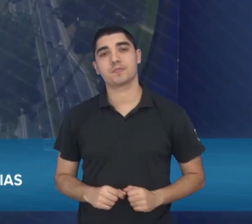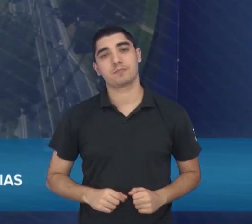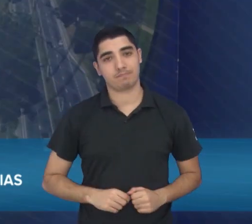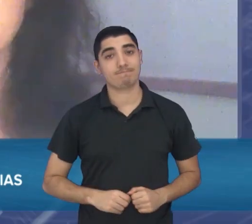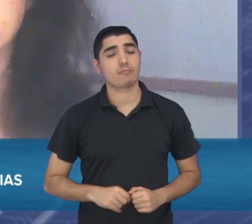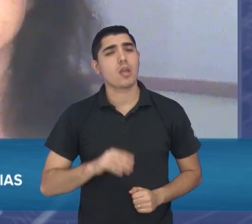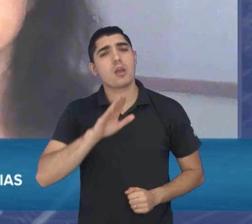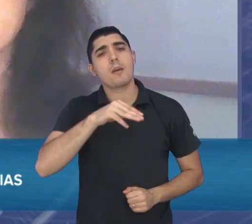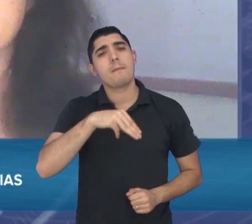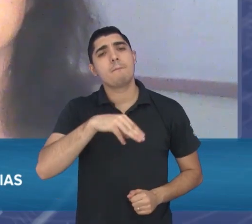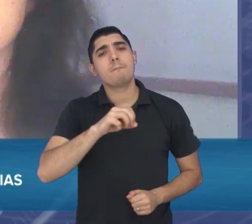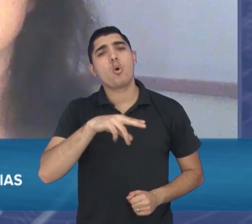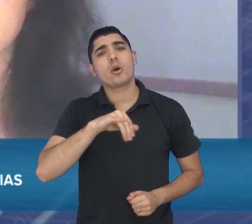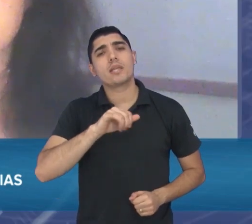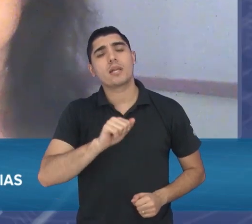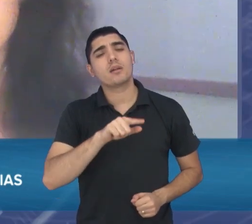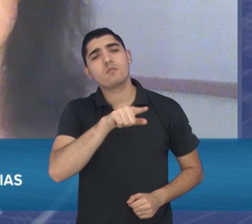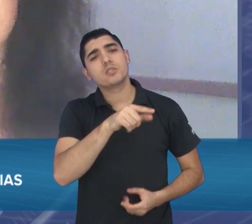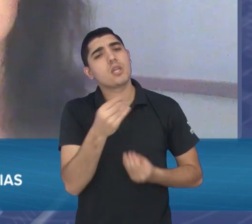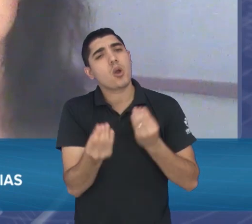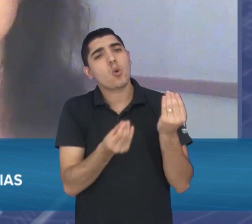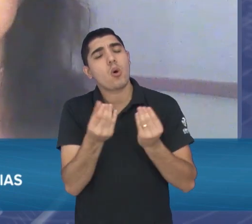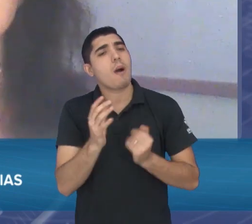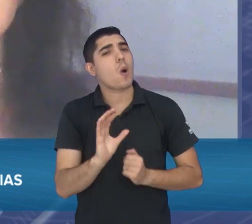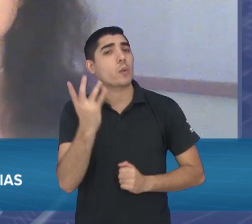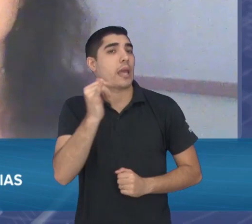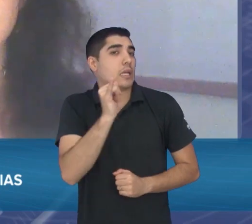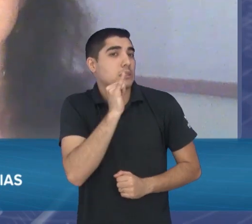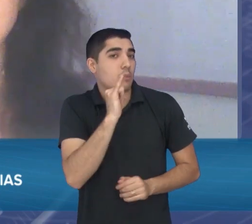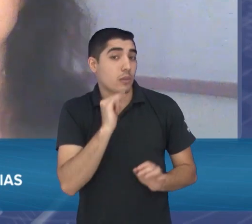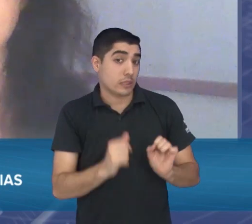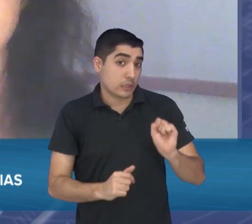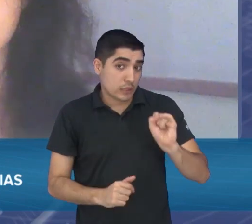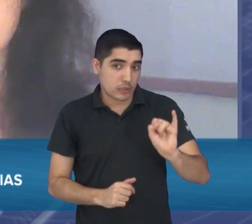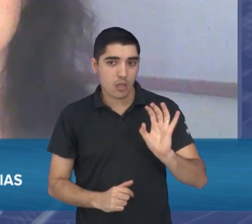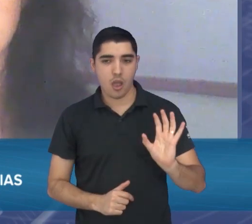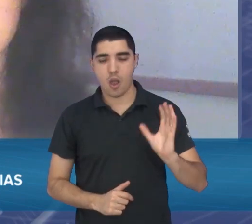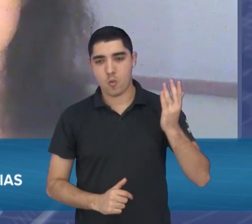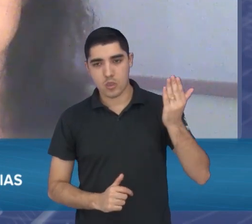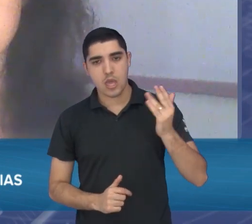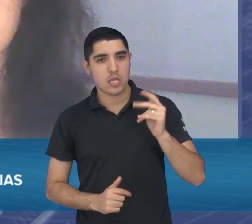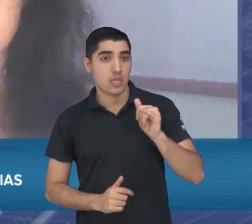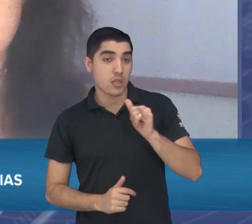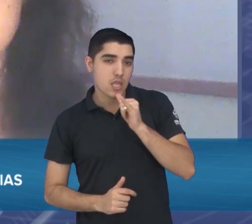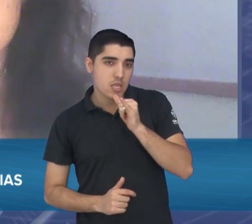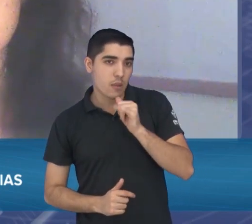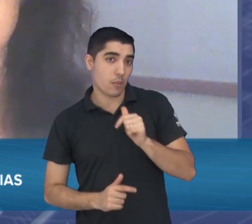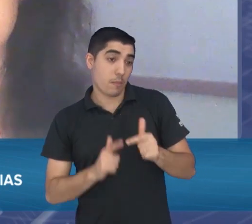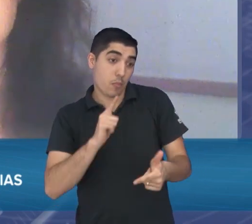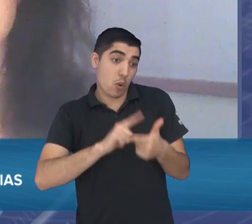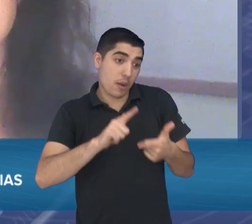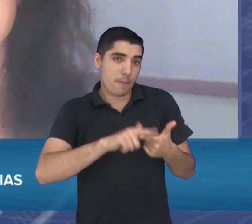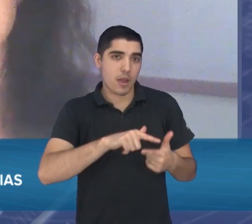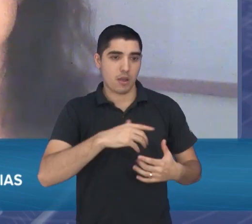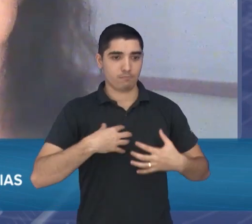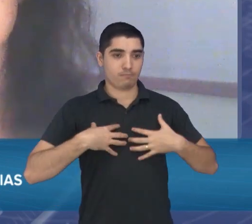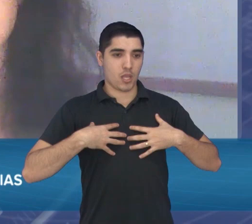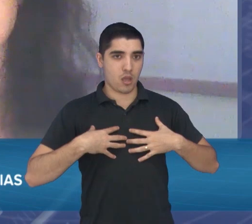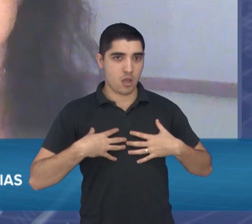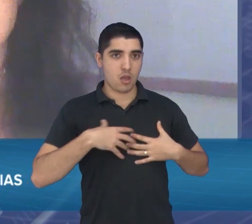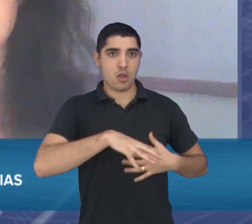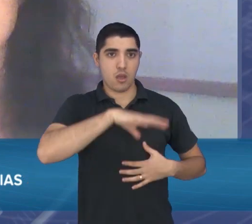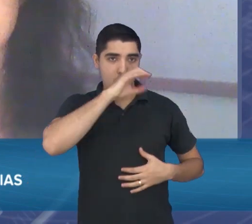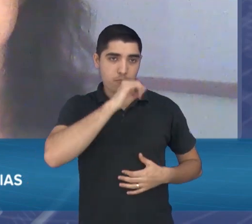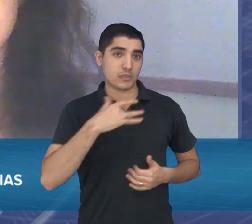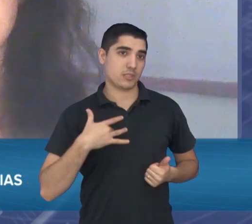costuma lidar com essa situação? No caso, a gente está falando de problemas respiratórios, problemas de saúde.